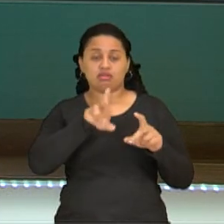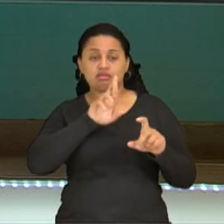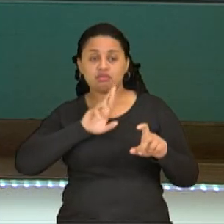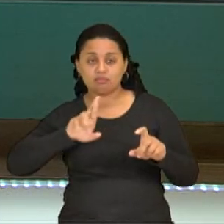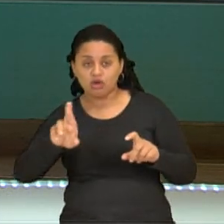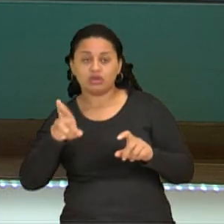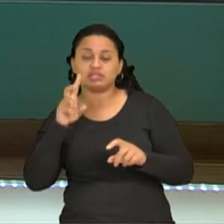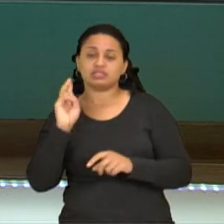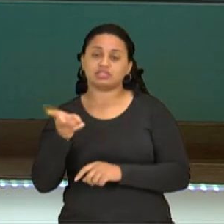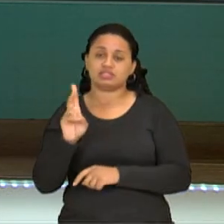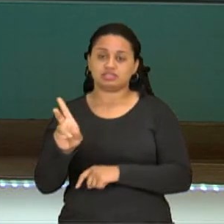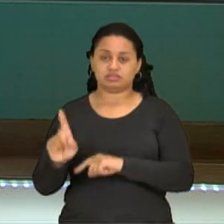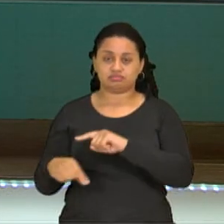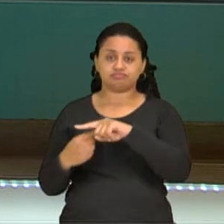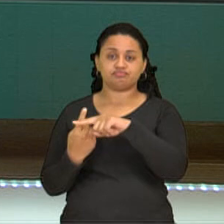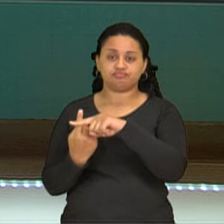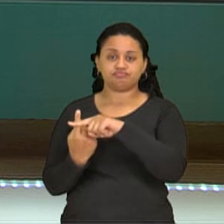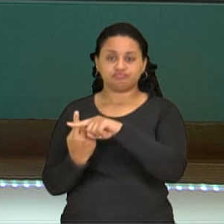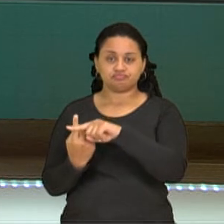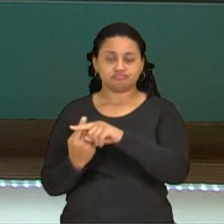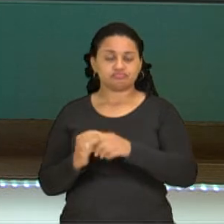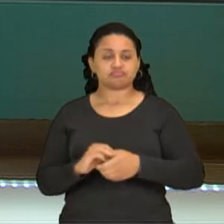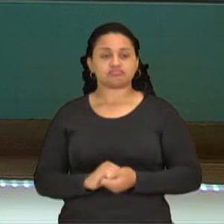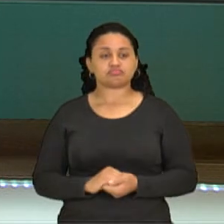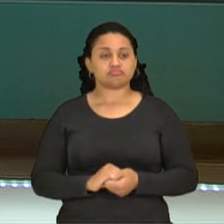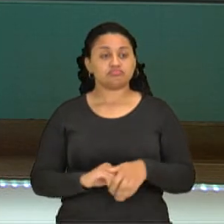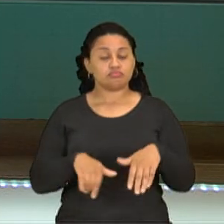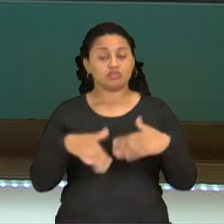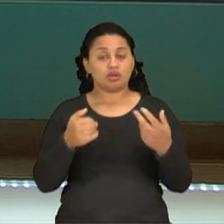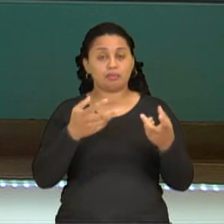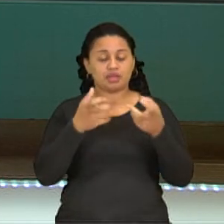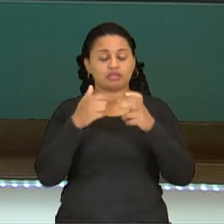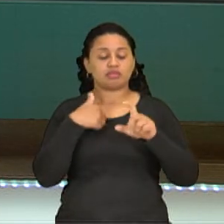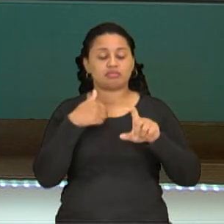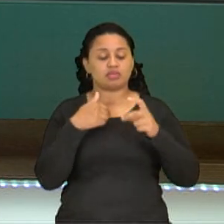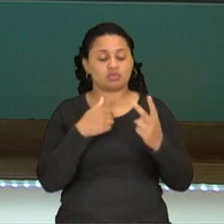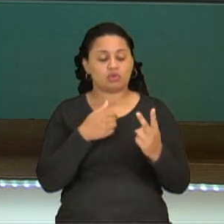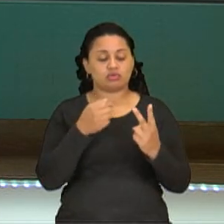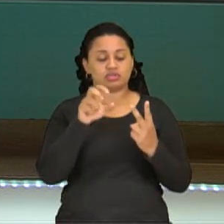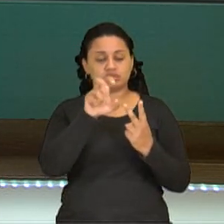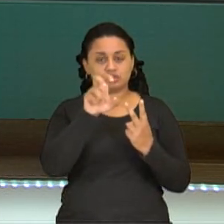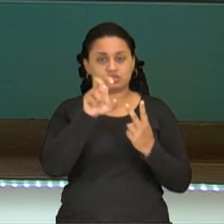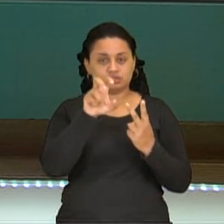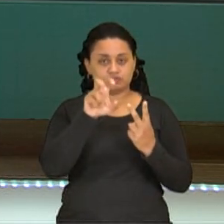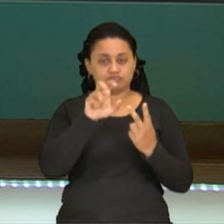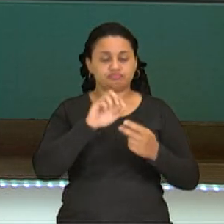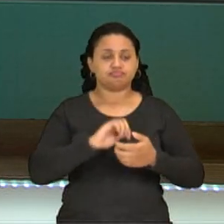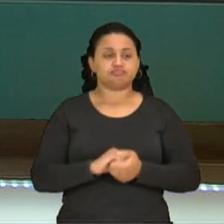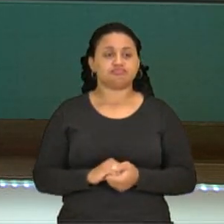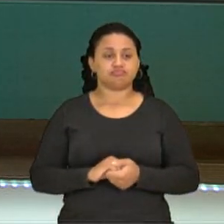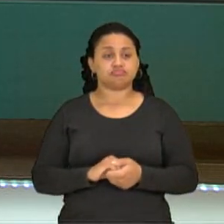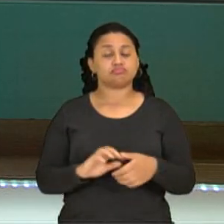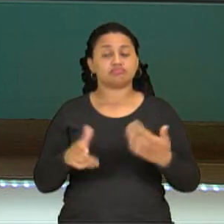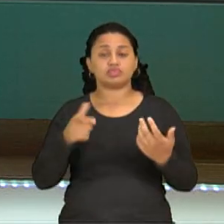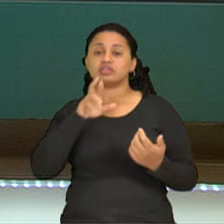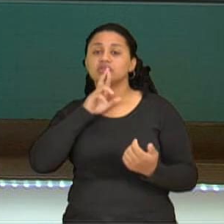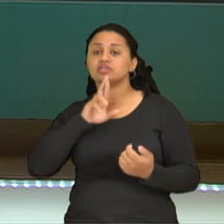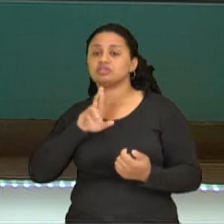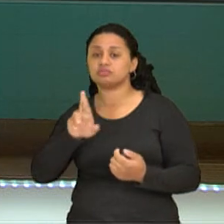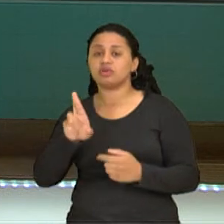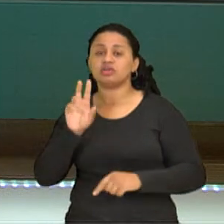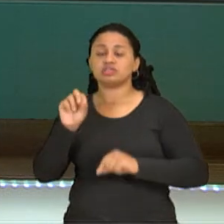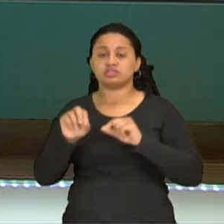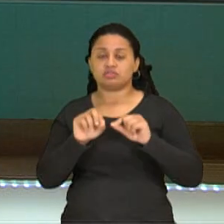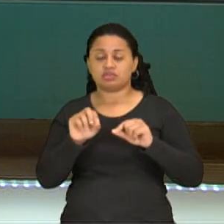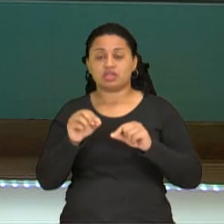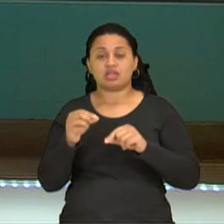resultado sempre será positivo. Então veja, nós temos 2 elevado à quinta potência. Então o resultado final